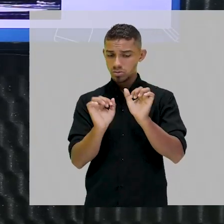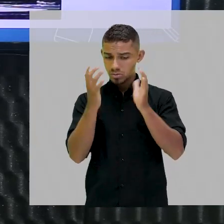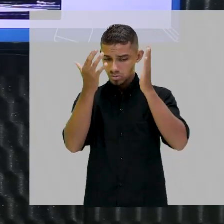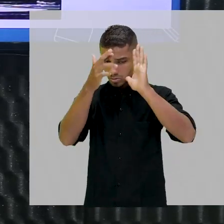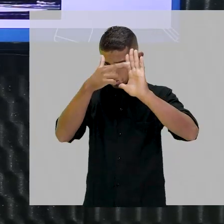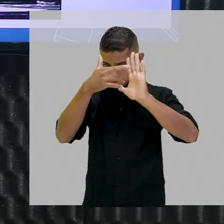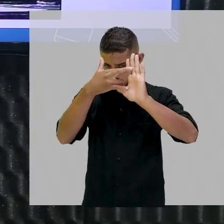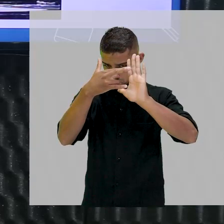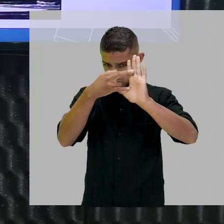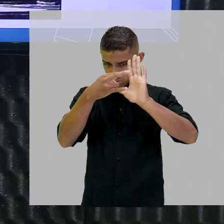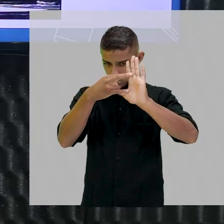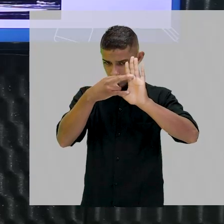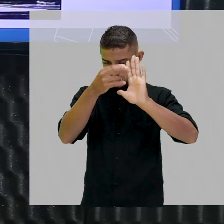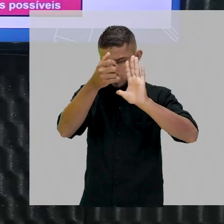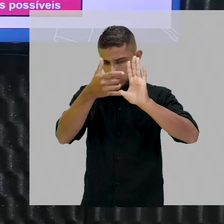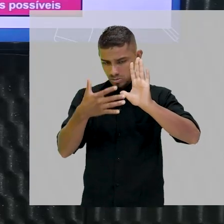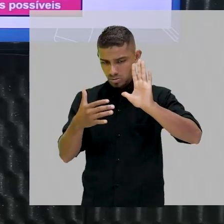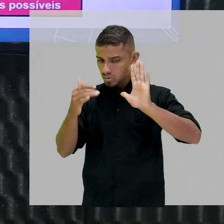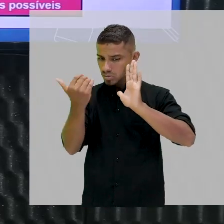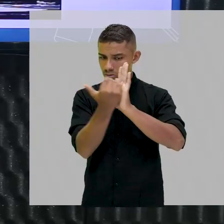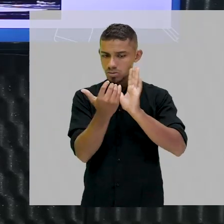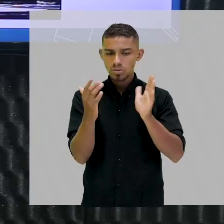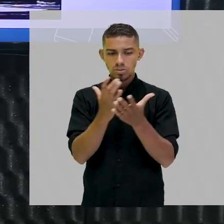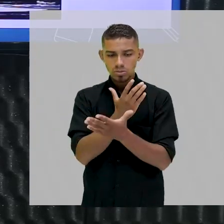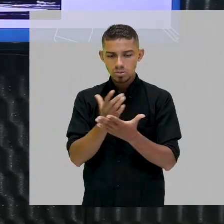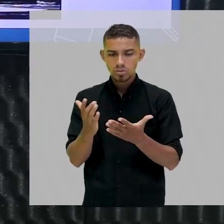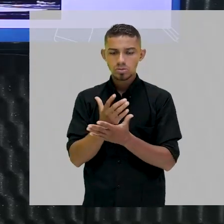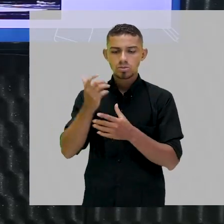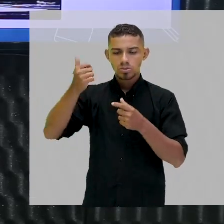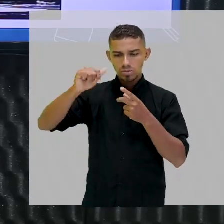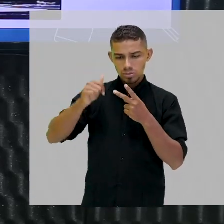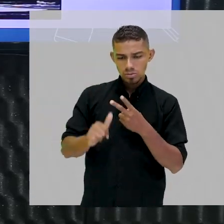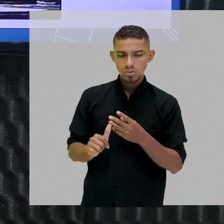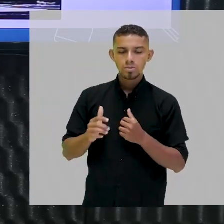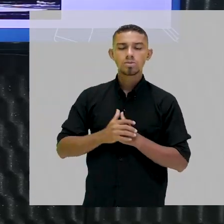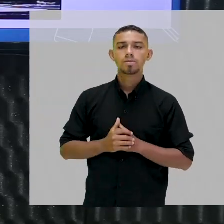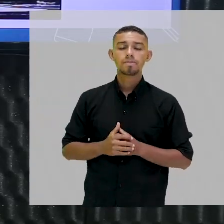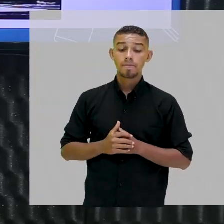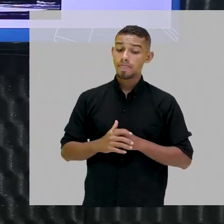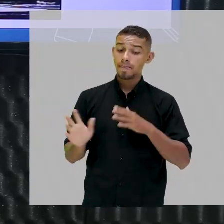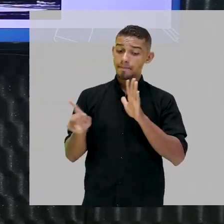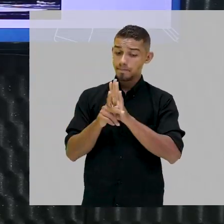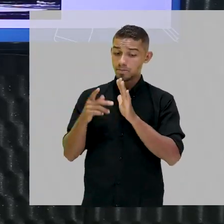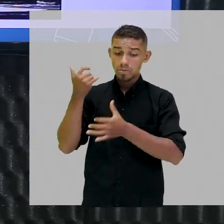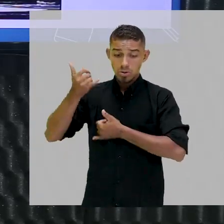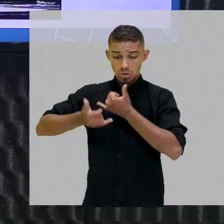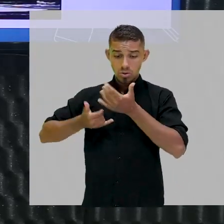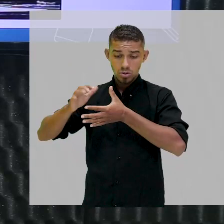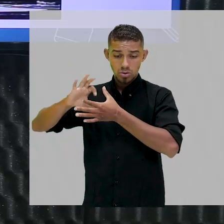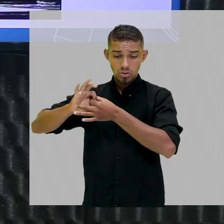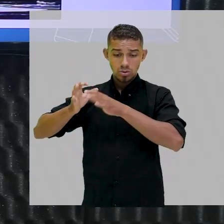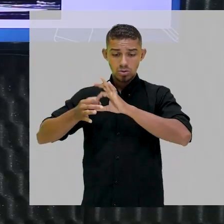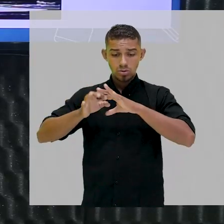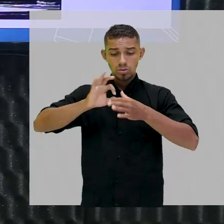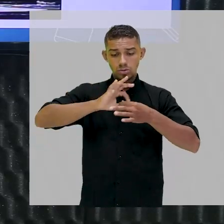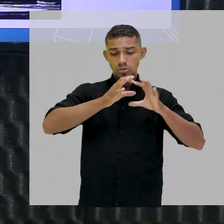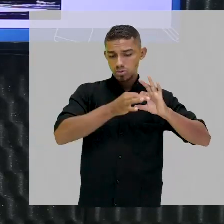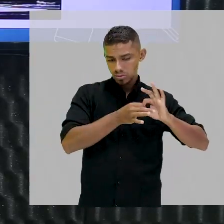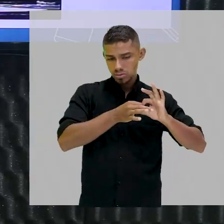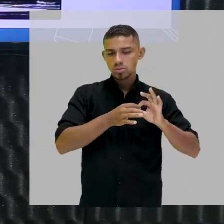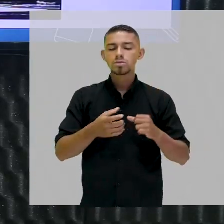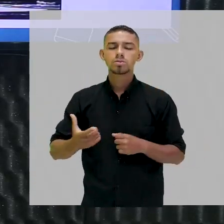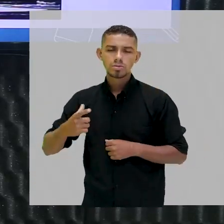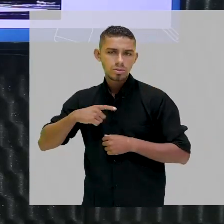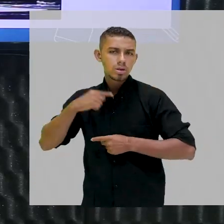critérios, existem alguns padrões de avaliação. Para os Jogos Olímpicos de 2024,